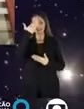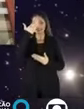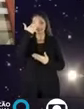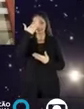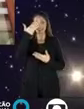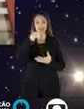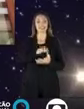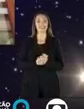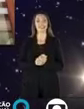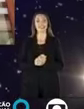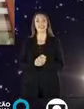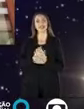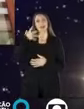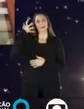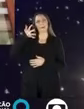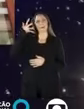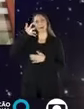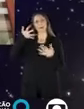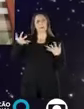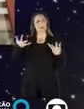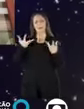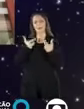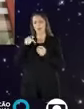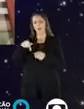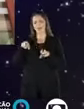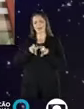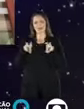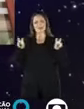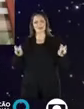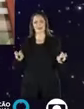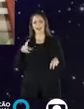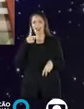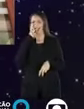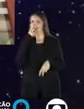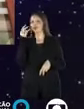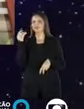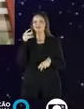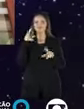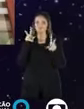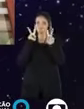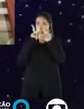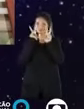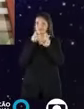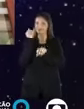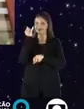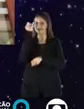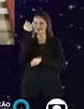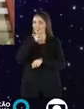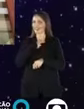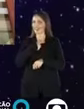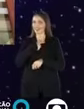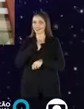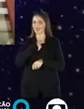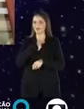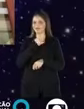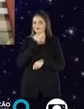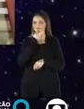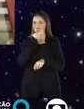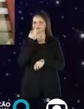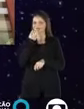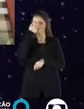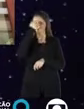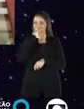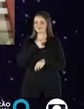nossos maravilhosos palestrantes que estão aqui nessa mesa. Eu acho que vai ser uma coisa muito importante. Eu, particularmente, sou uma pessoa